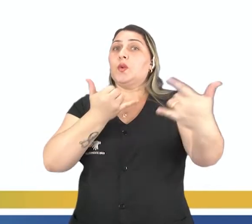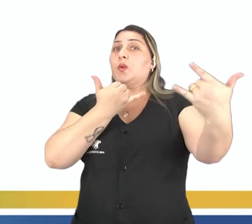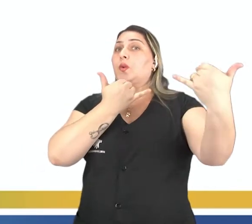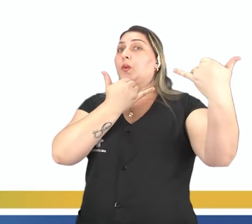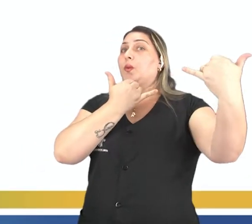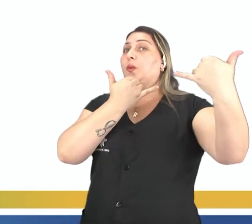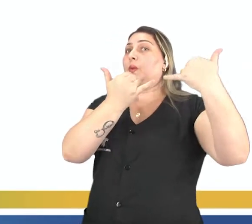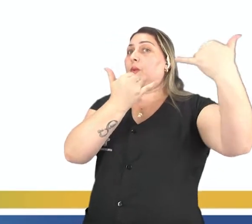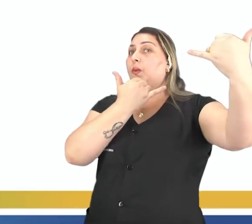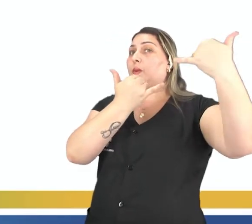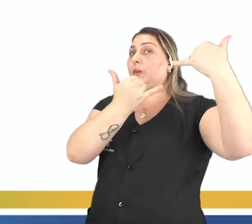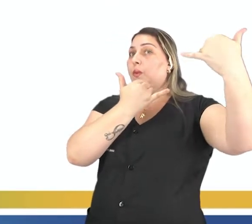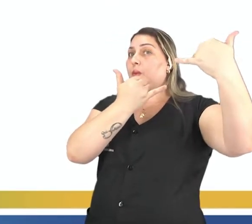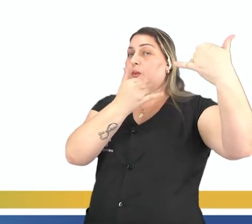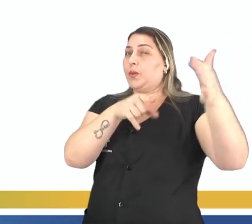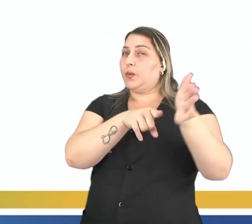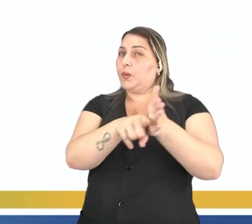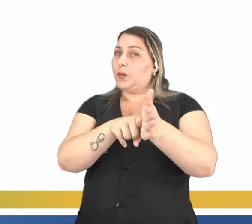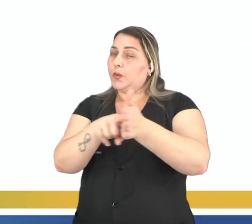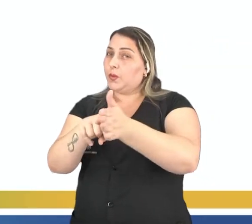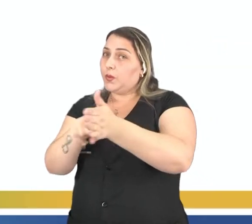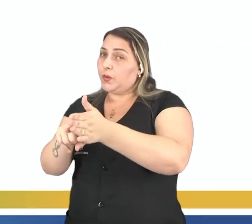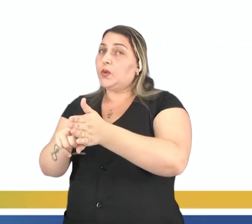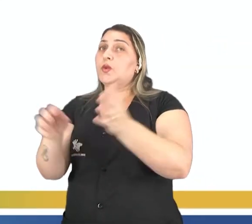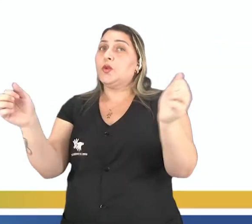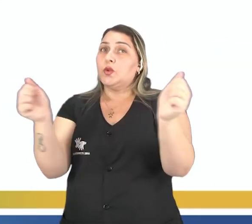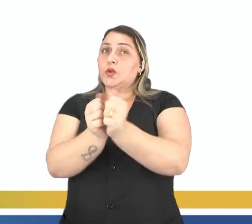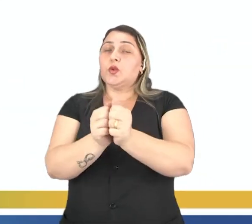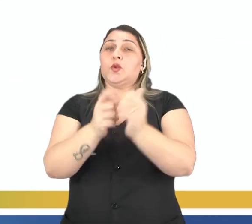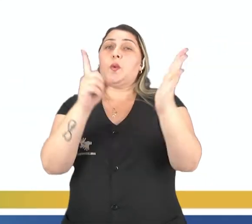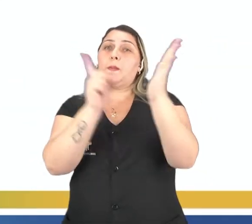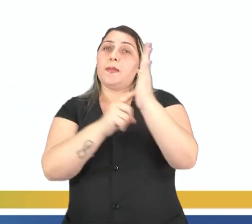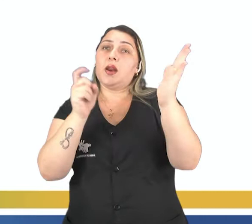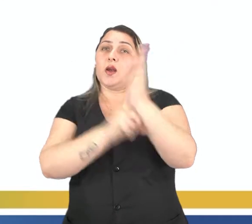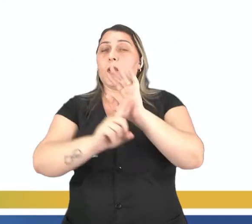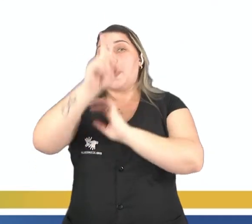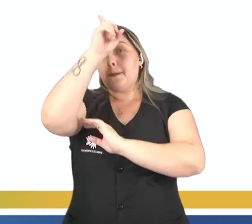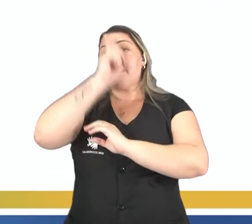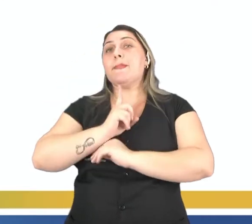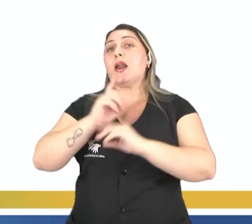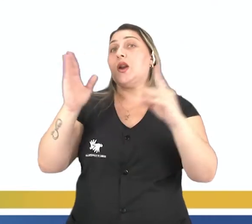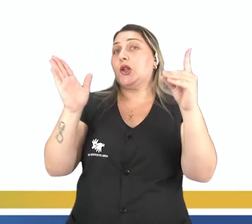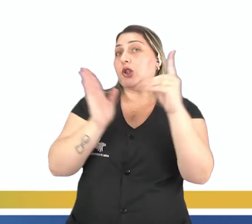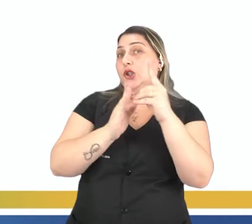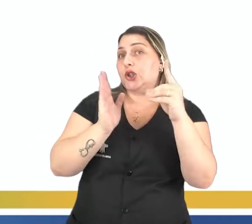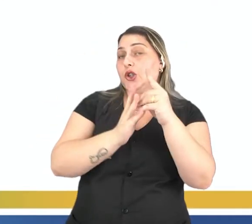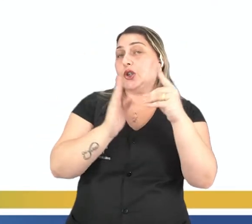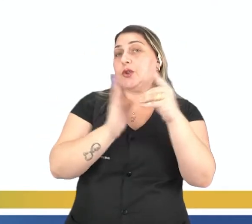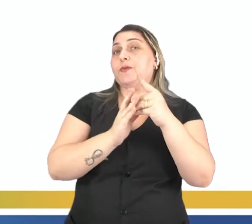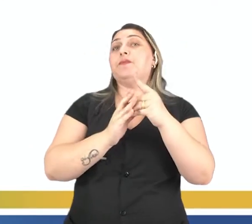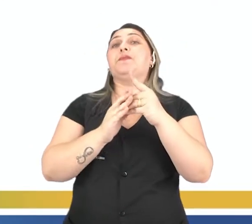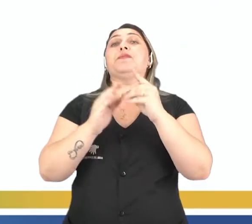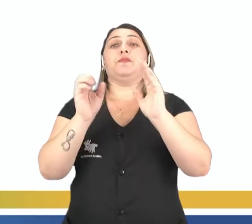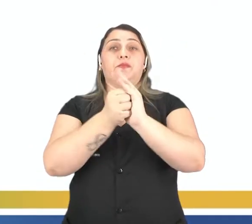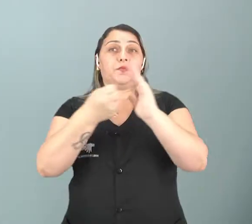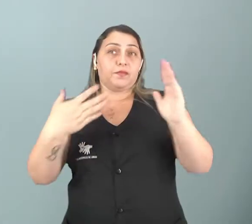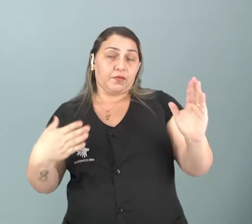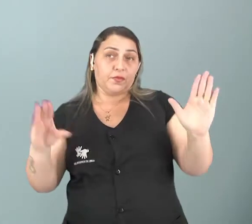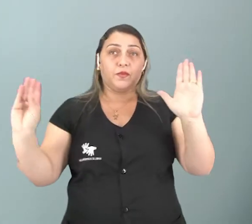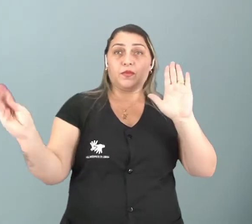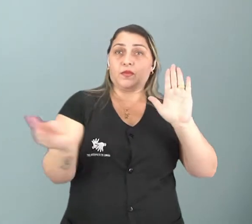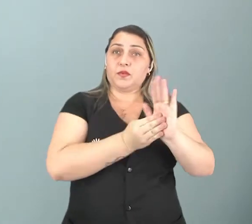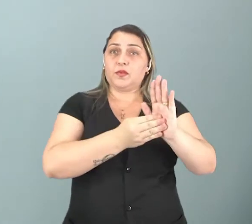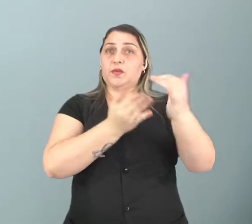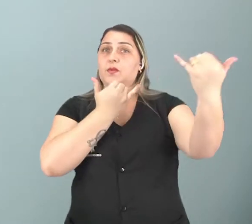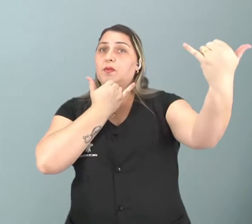Geografia e Estatística, o IBGE. Isto junto com brancos, amarelos e indígenas. Então, essa característica ela já é colocada no